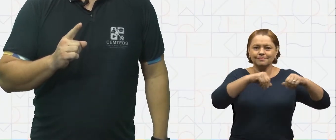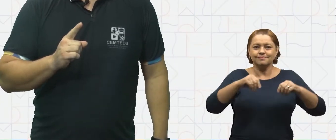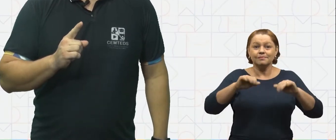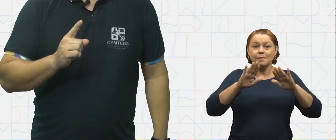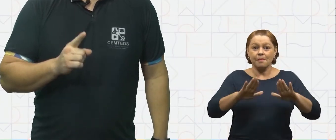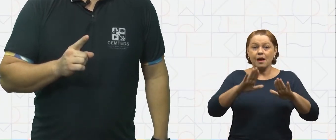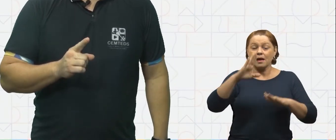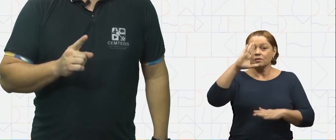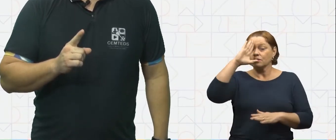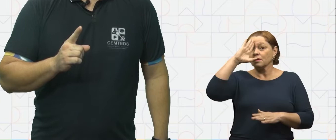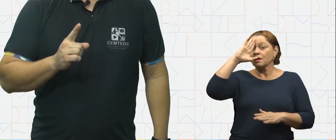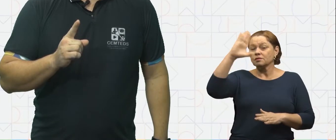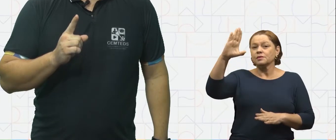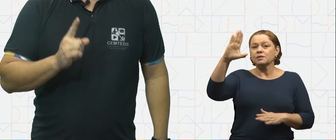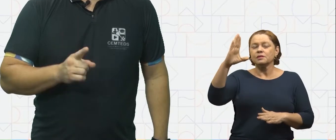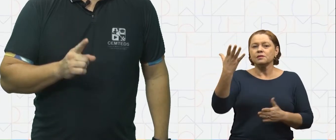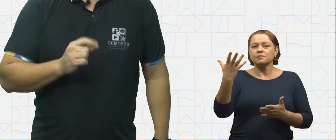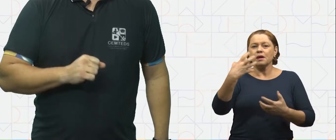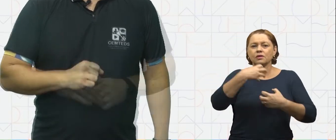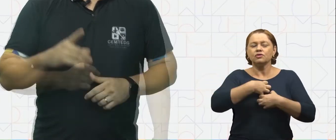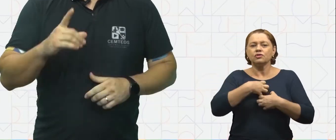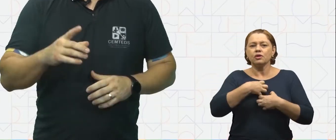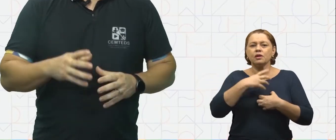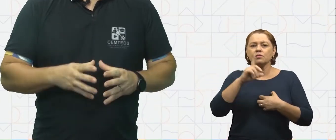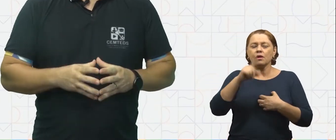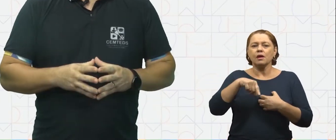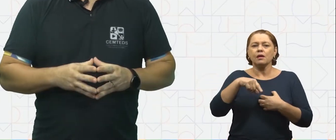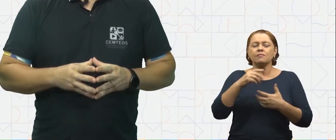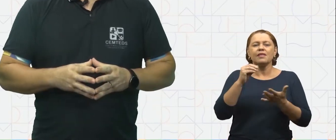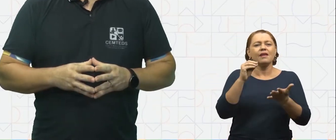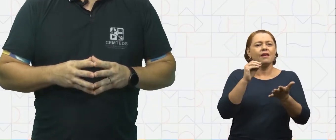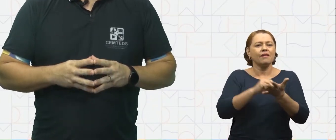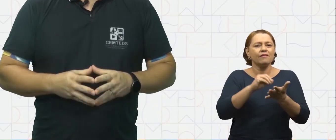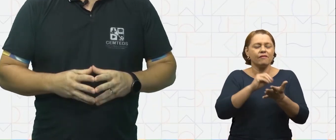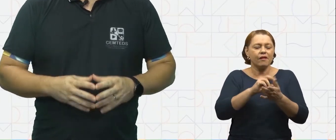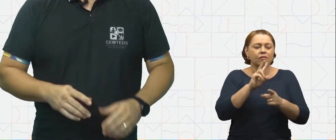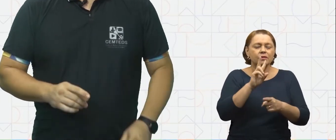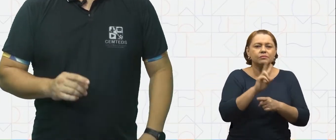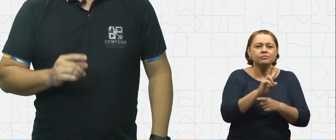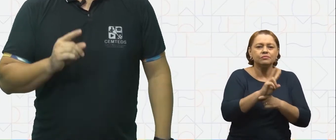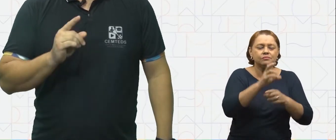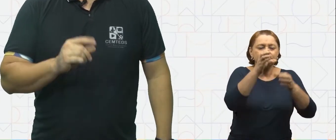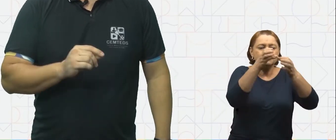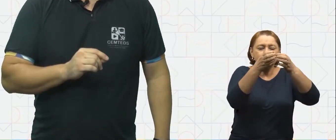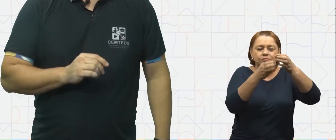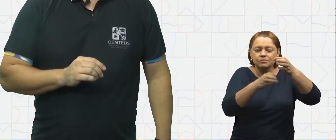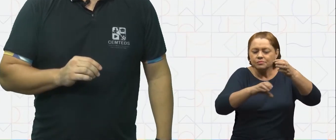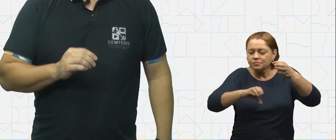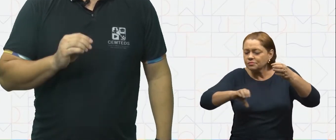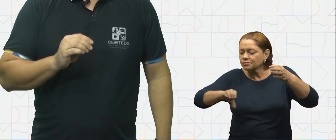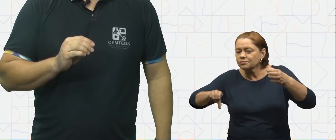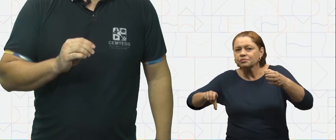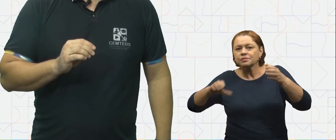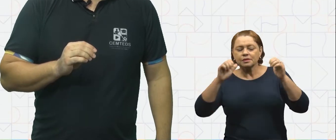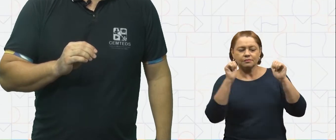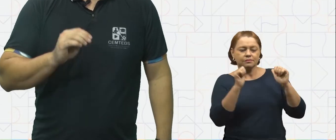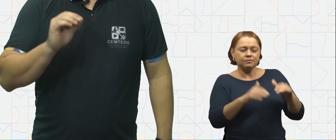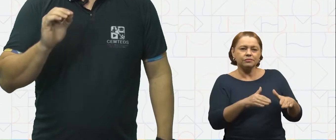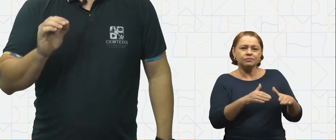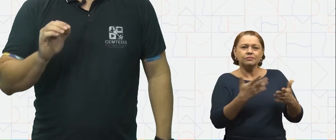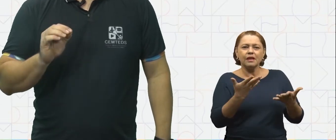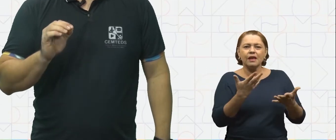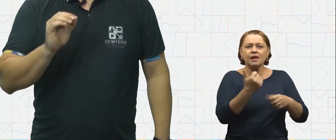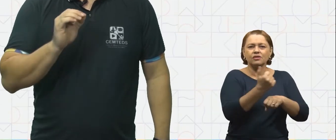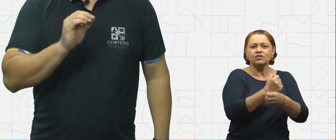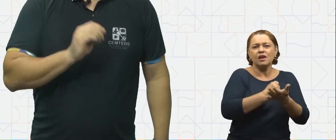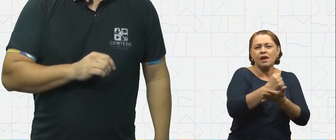As principais formas de poluição do solo são falta de tratamento de esgoto, descarte de medicamentos